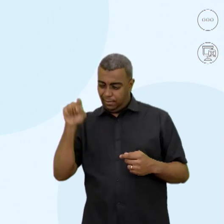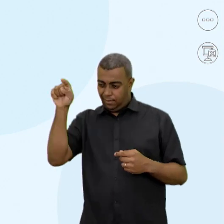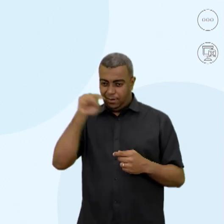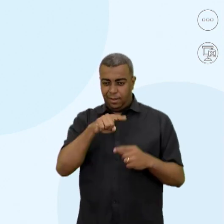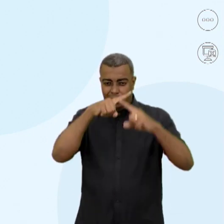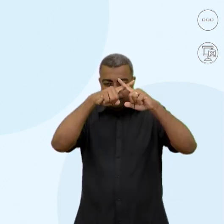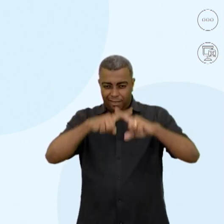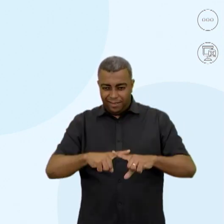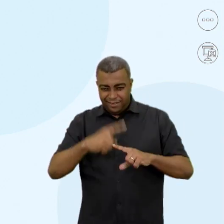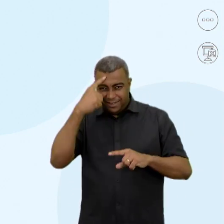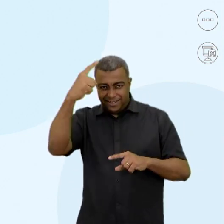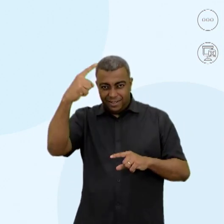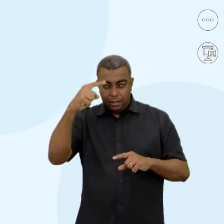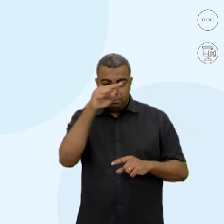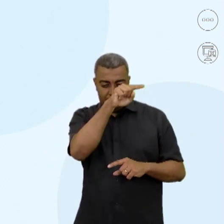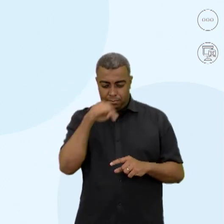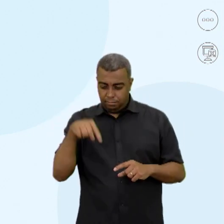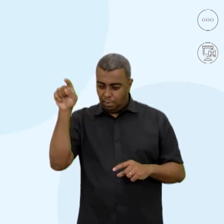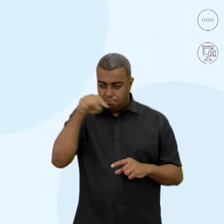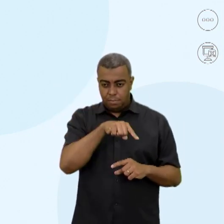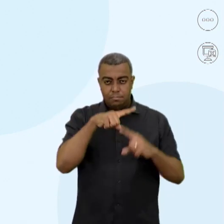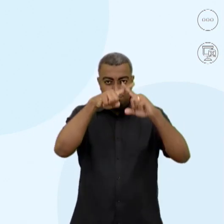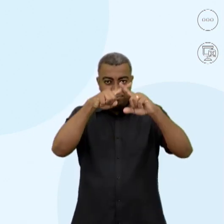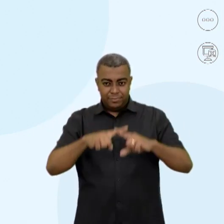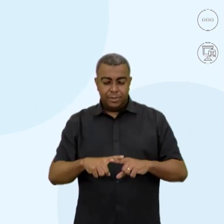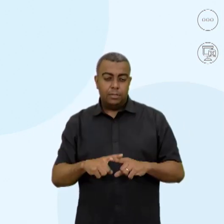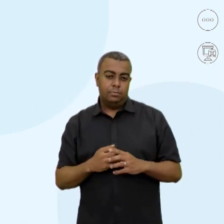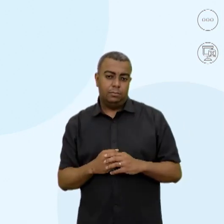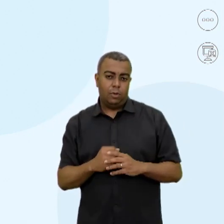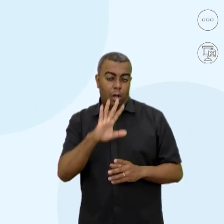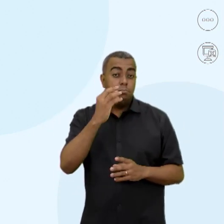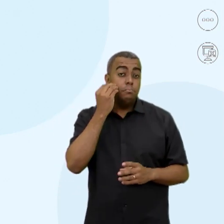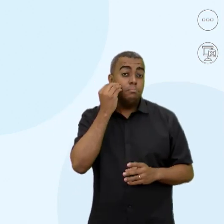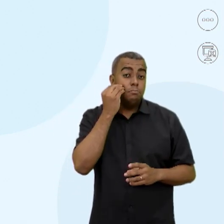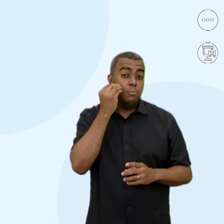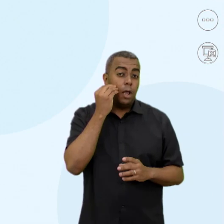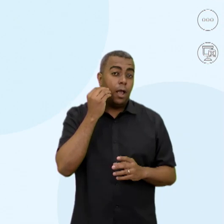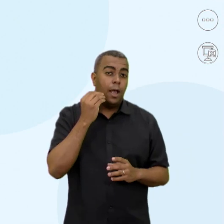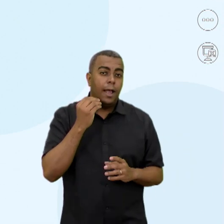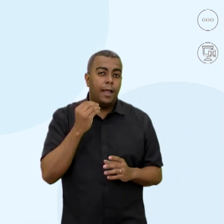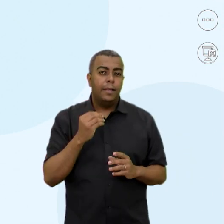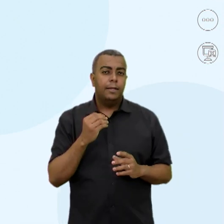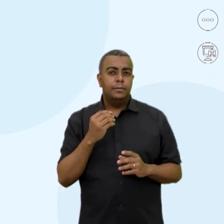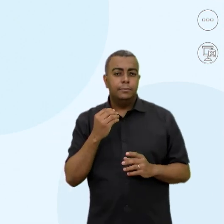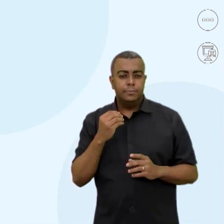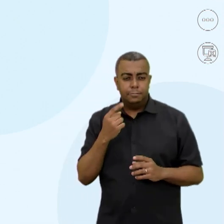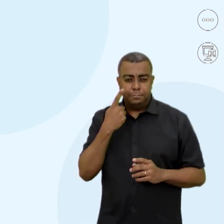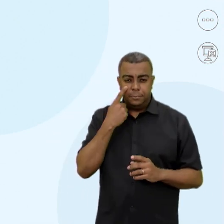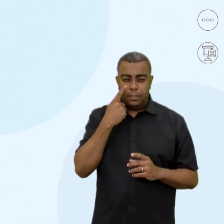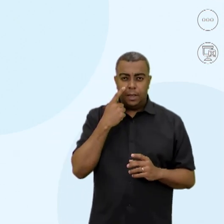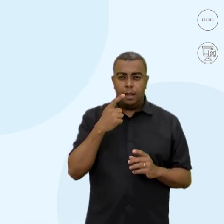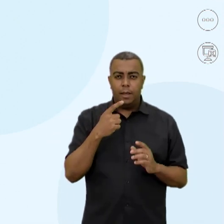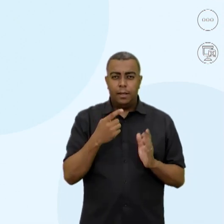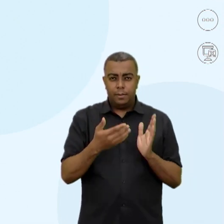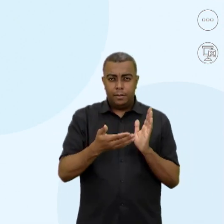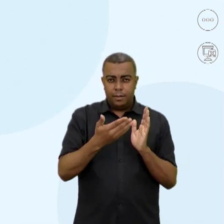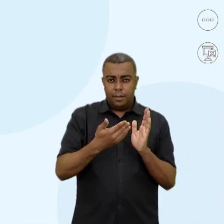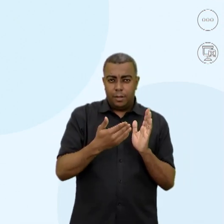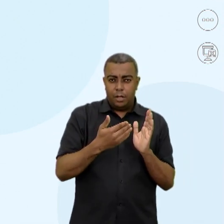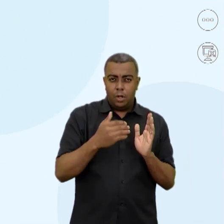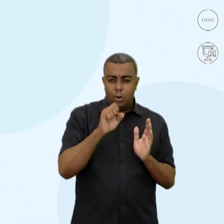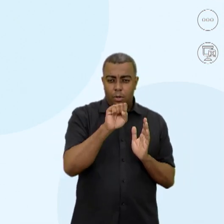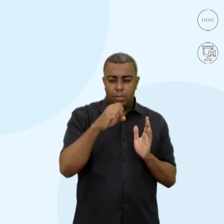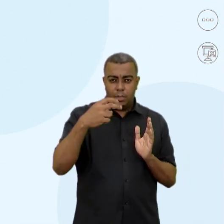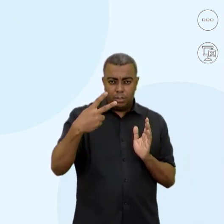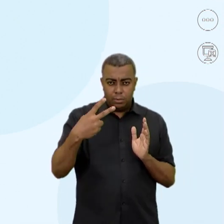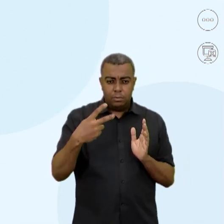os extremos pelos meios, tá certo? Então, vamos fazer a atividade aí, ó. Lá na página 82 de vocês, aí do caderno do